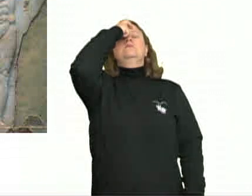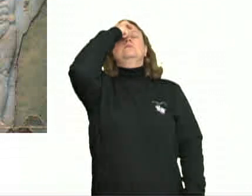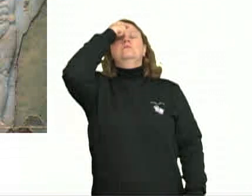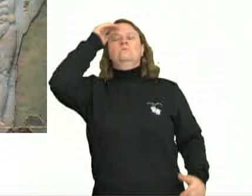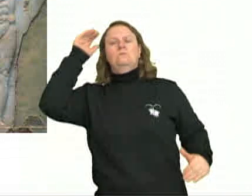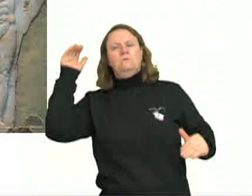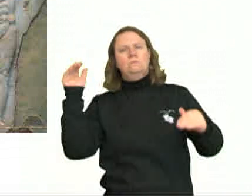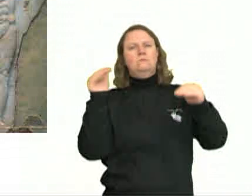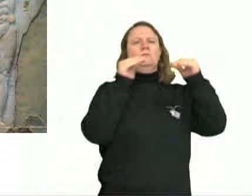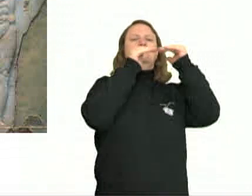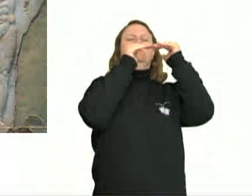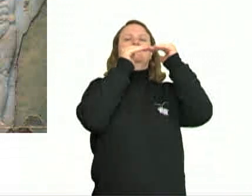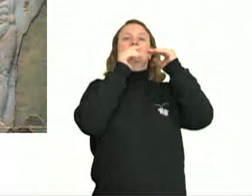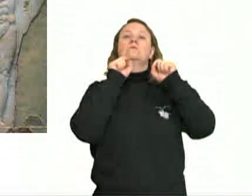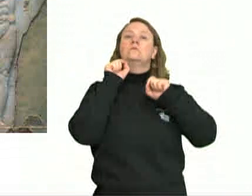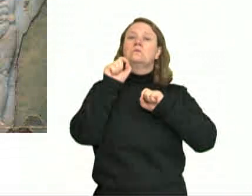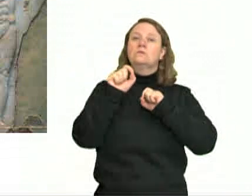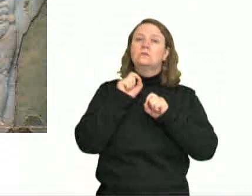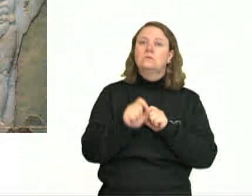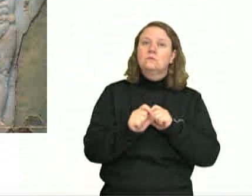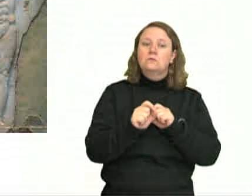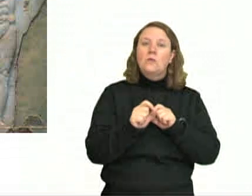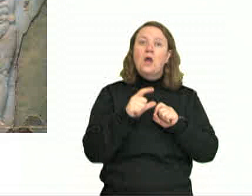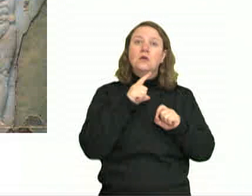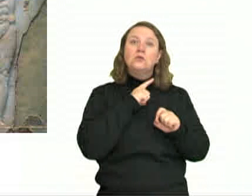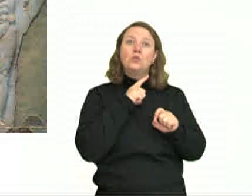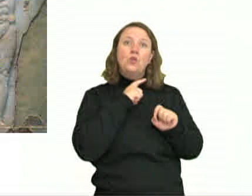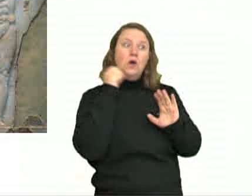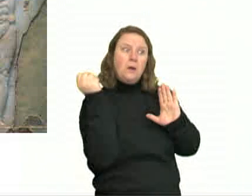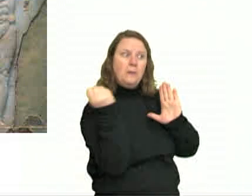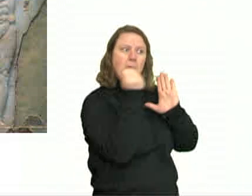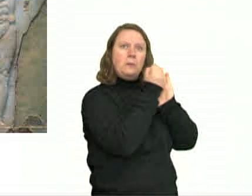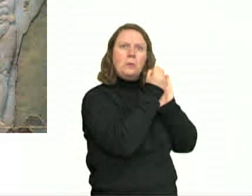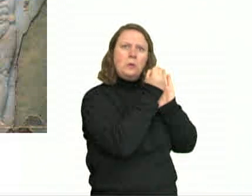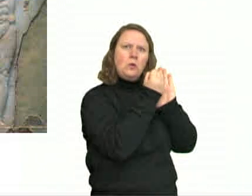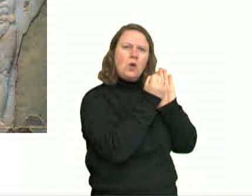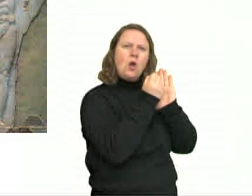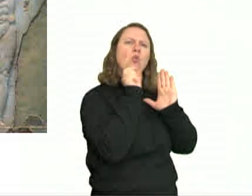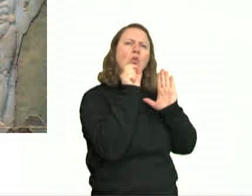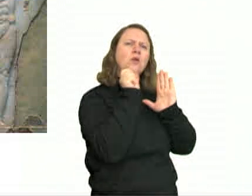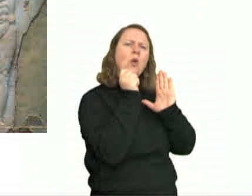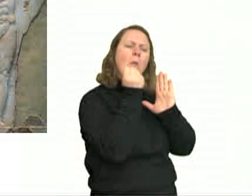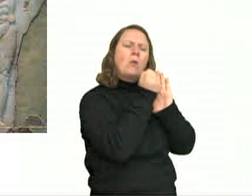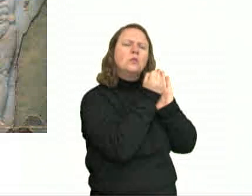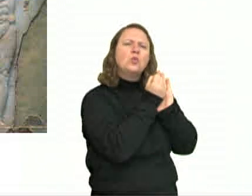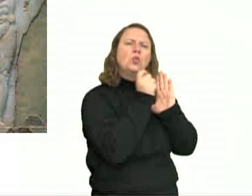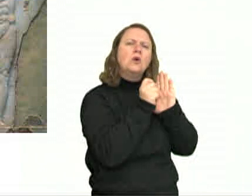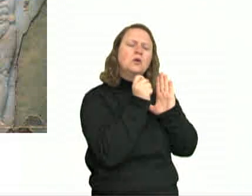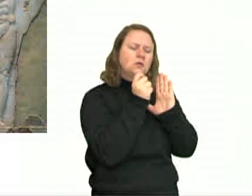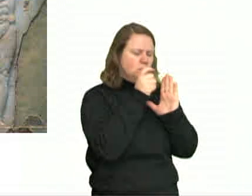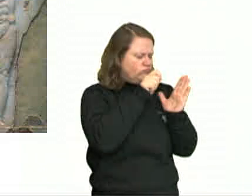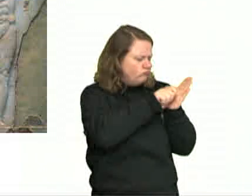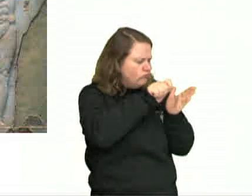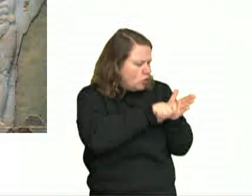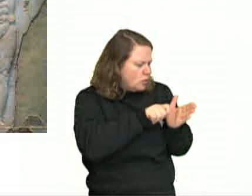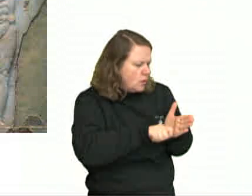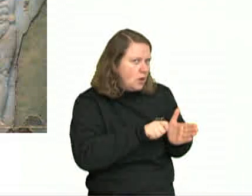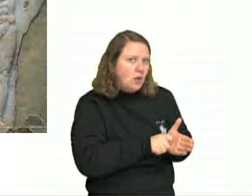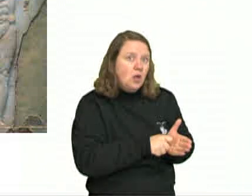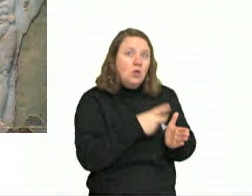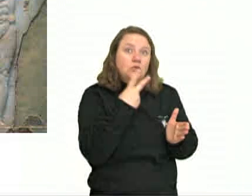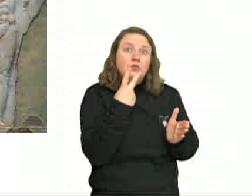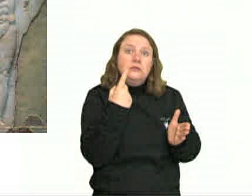imagens datadas do ano de 2000 a.C. Vejam só, pessoal, como era antiga os registros das